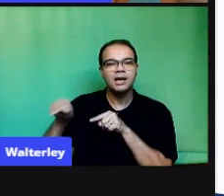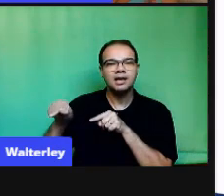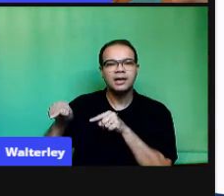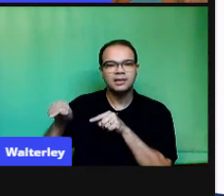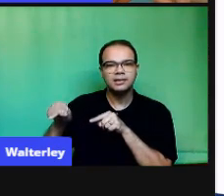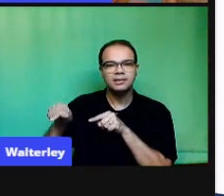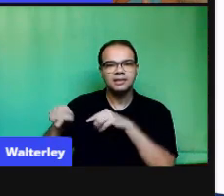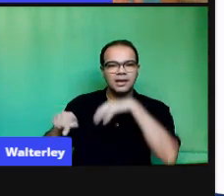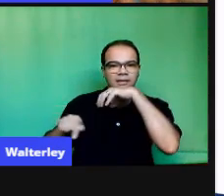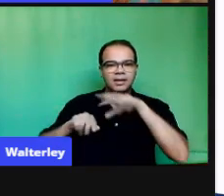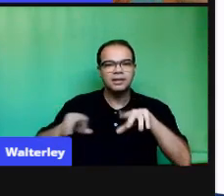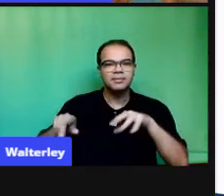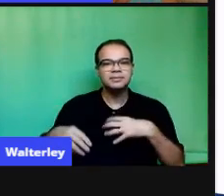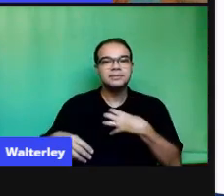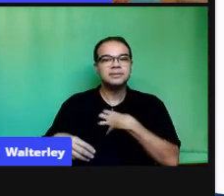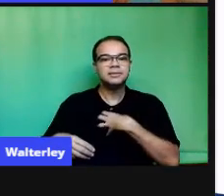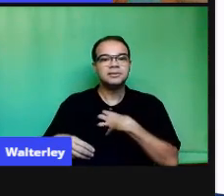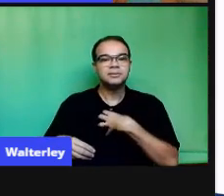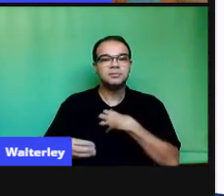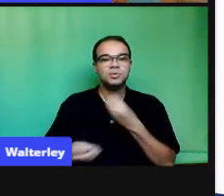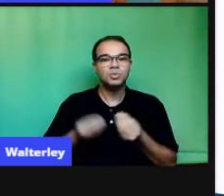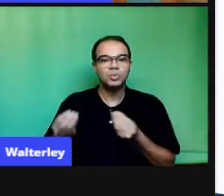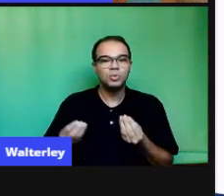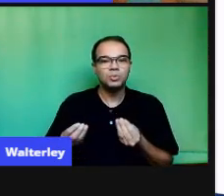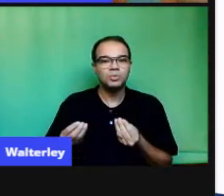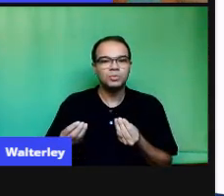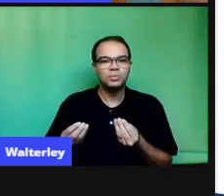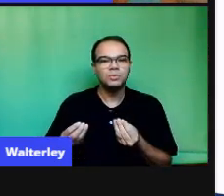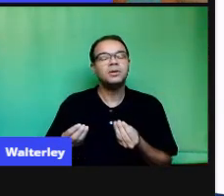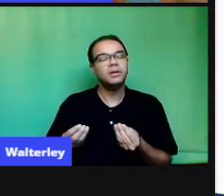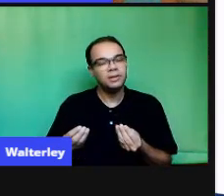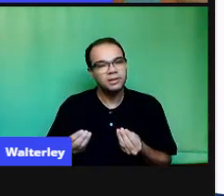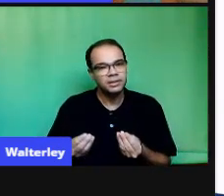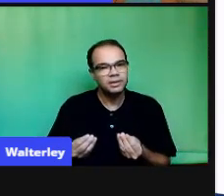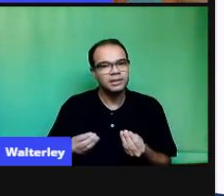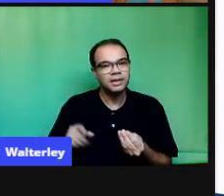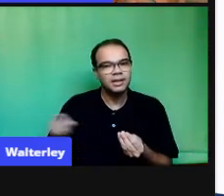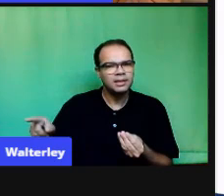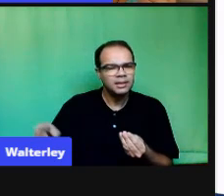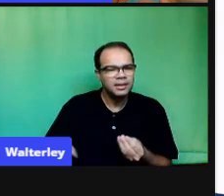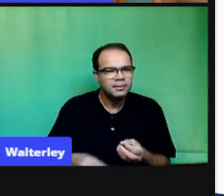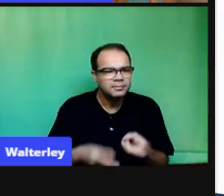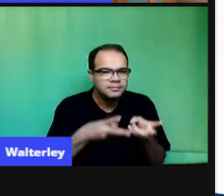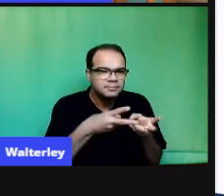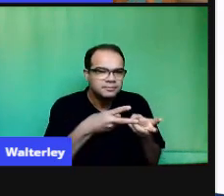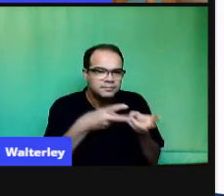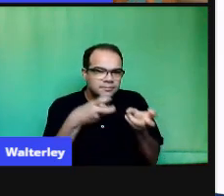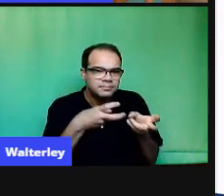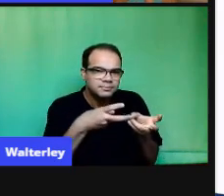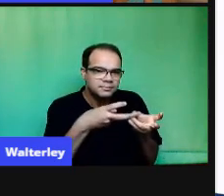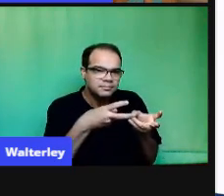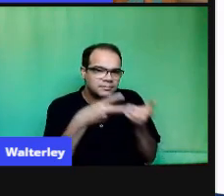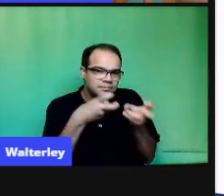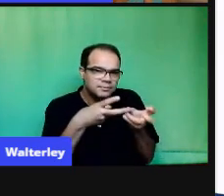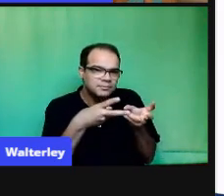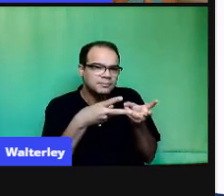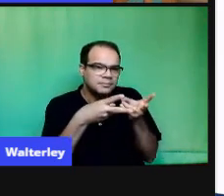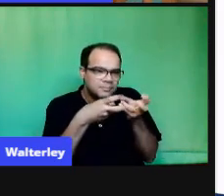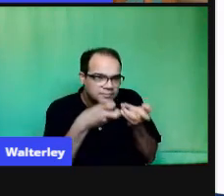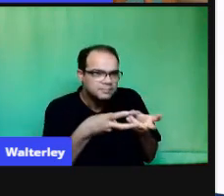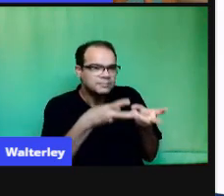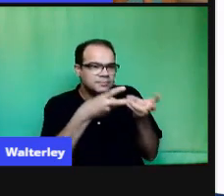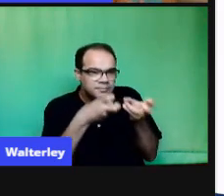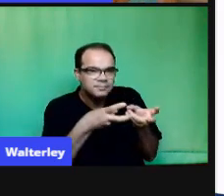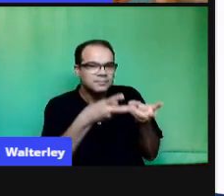condição ambiental ou um estímulo qualquer que haja no ambiente para ele. Então, o papel do ser humano nessa